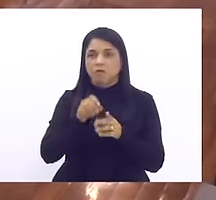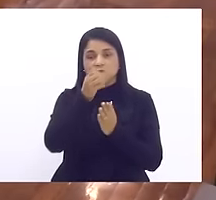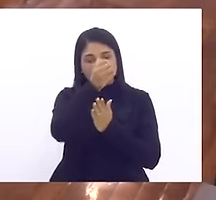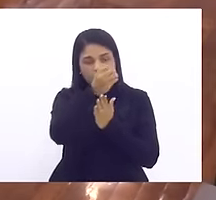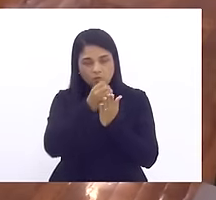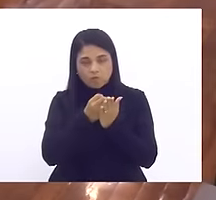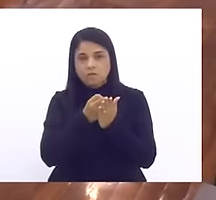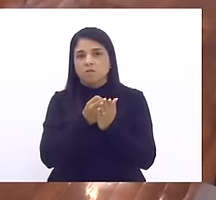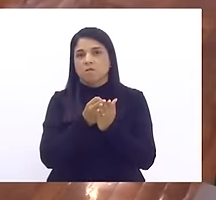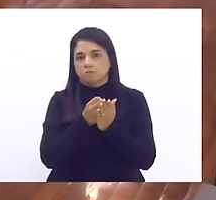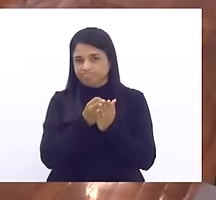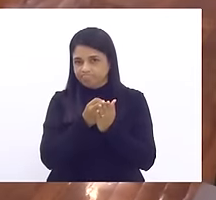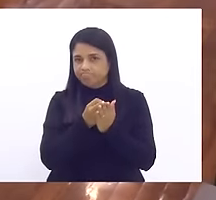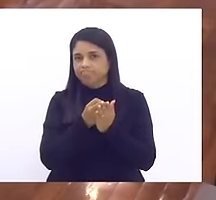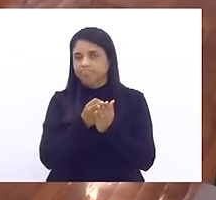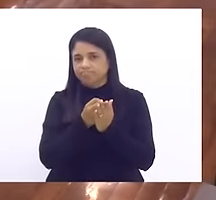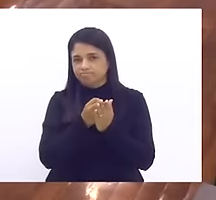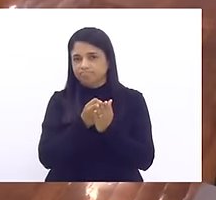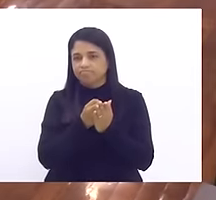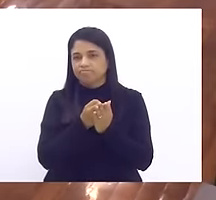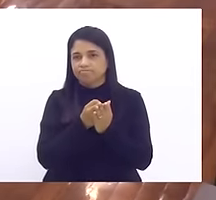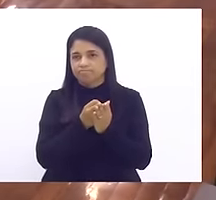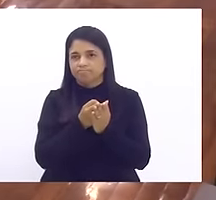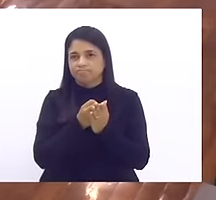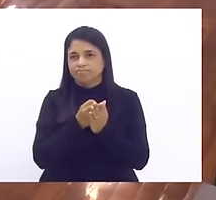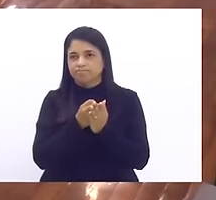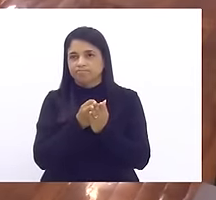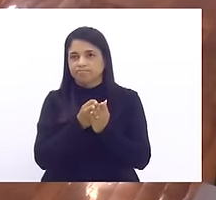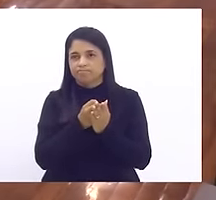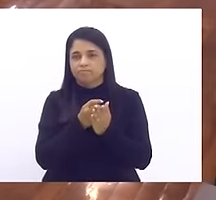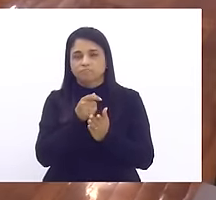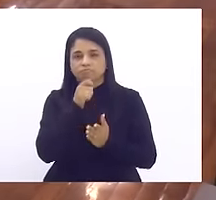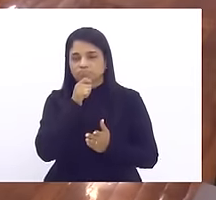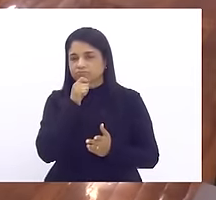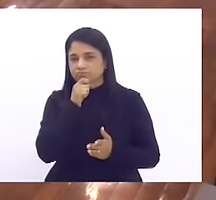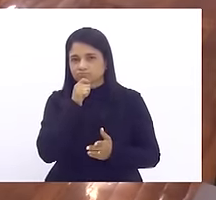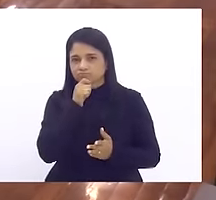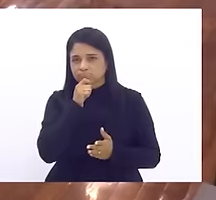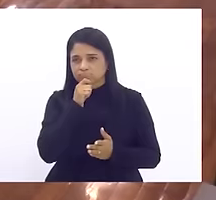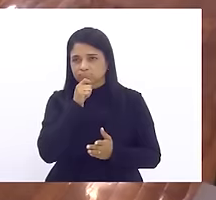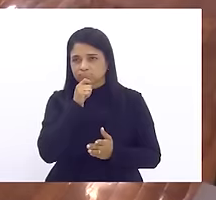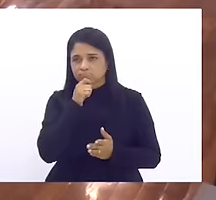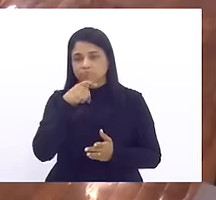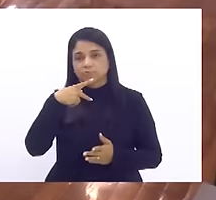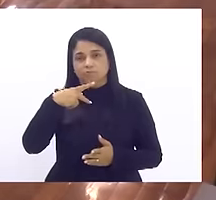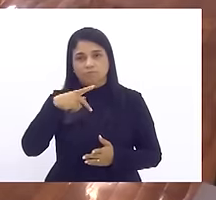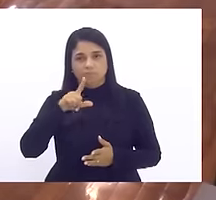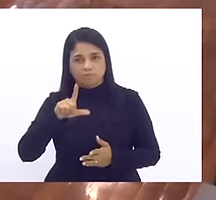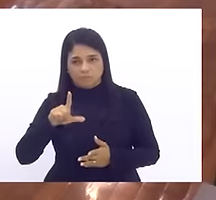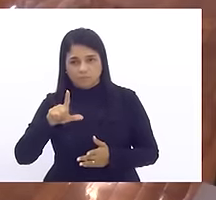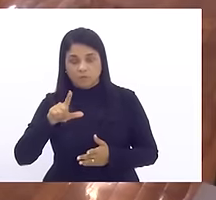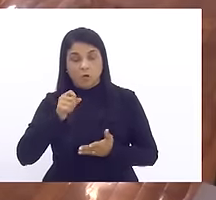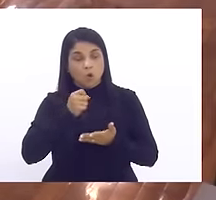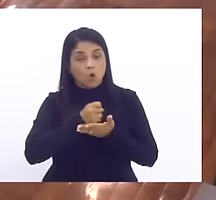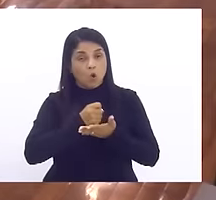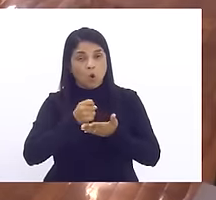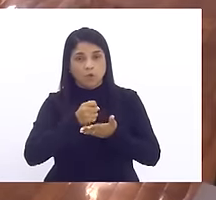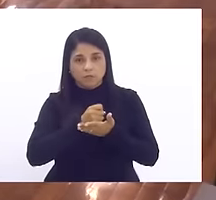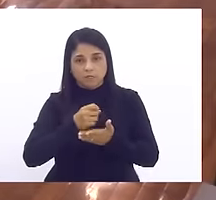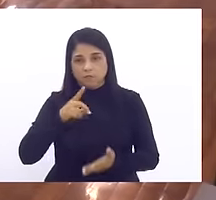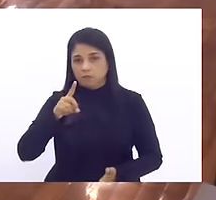empresas e não haverá não haverá remoção via a pele ou via contrato